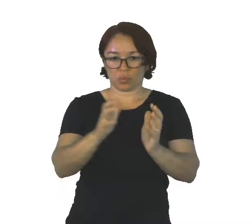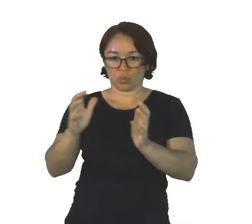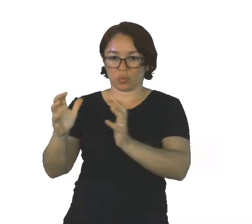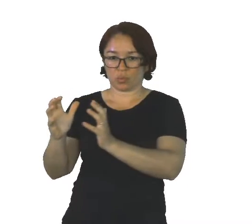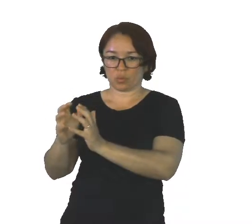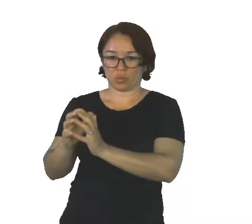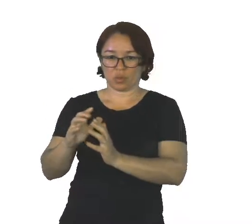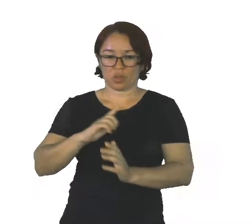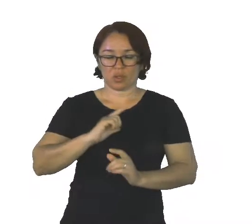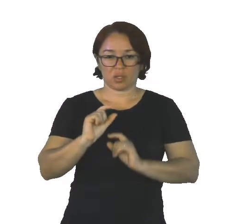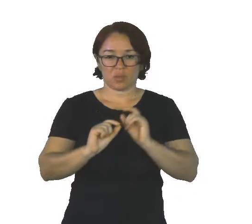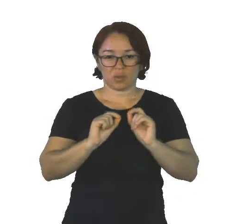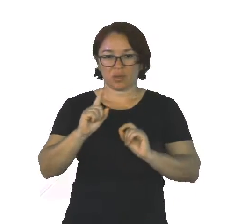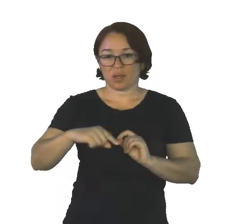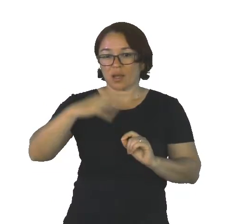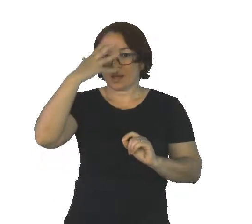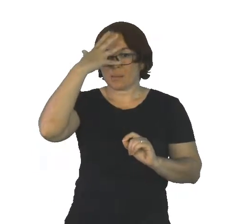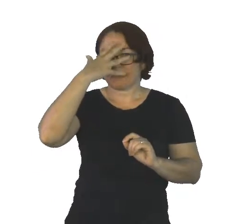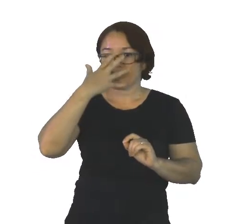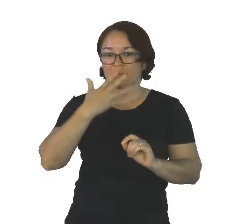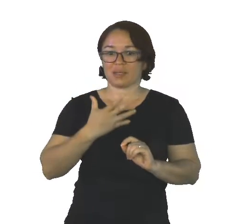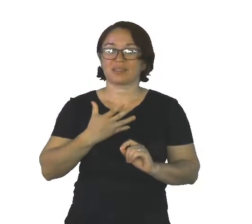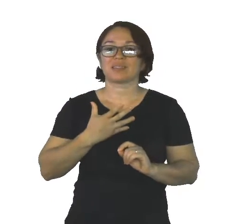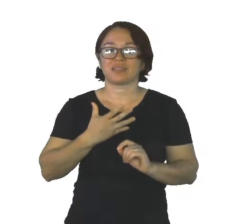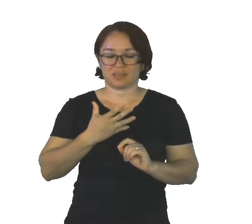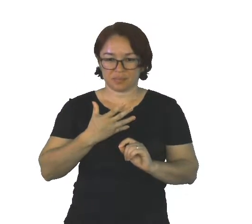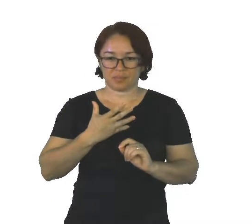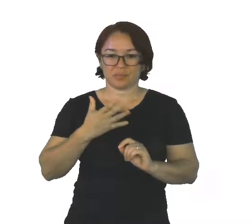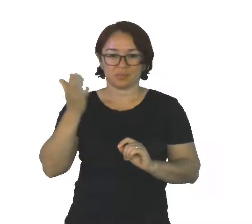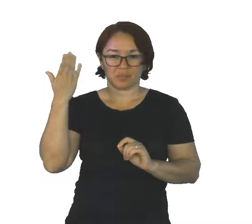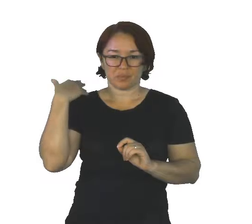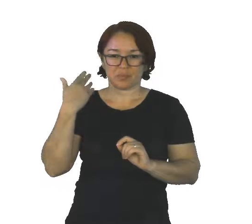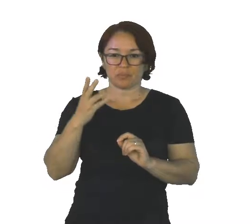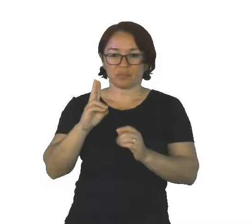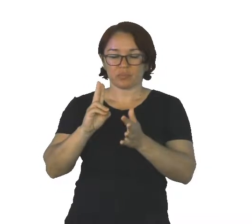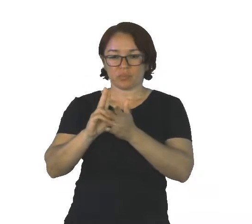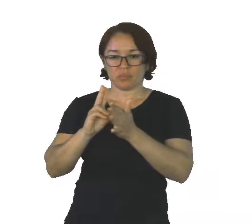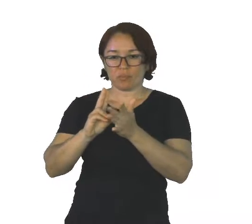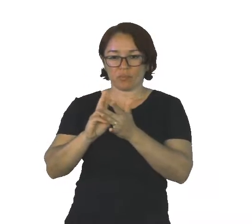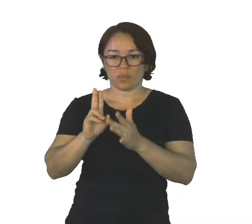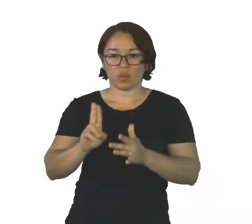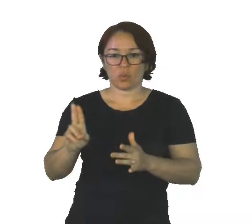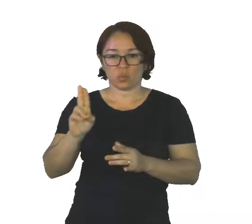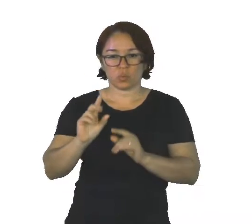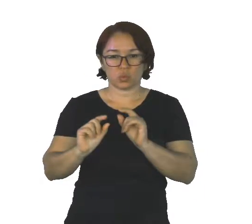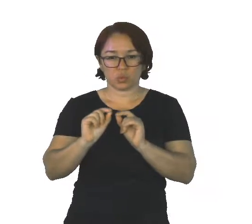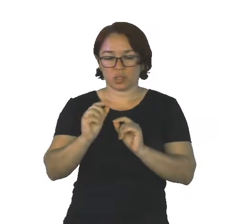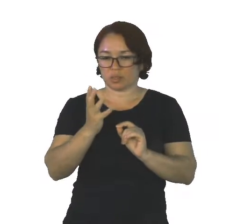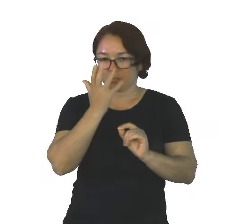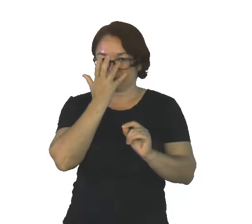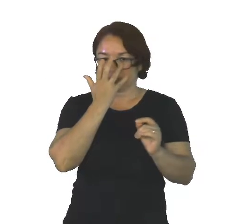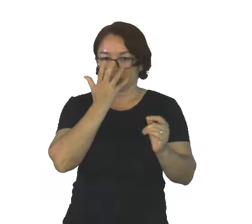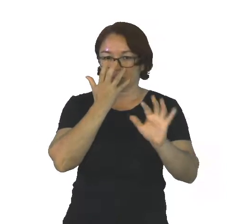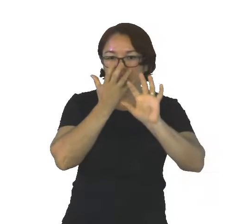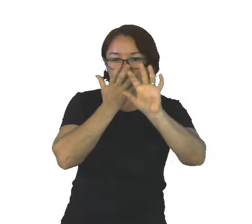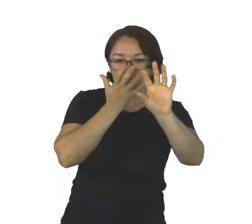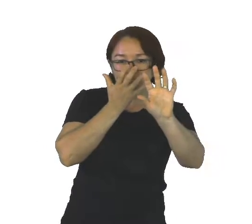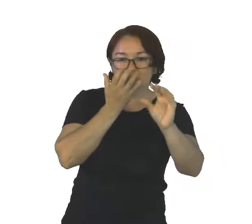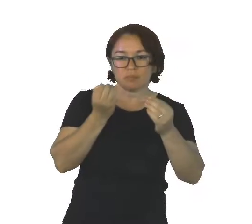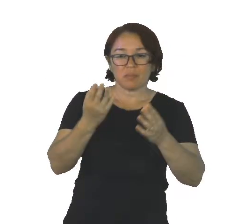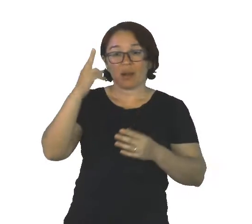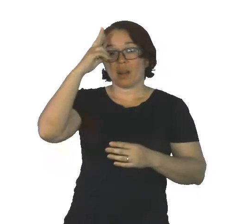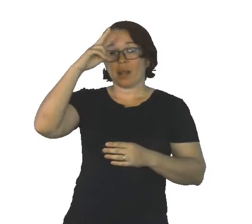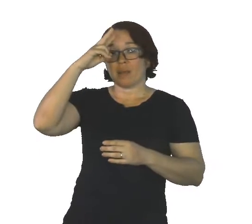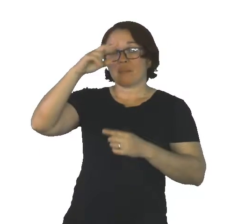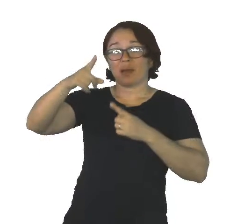tamoque. Elas eram utilizadas pelos índios em rituais em que se eram recordadas as guerras. Estas máscaras representavam